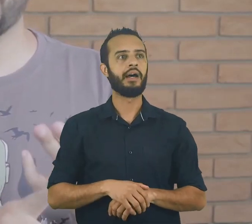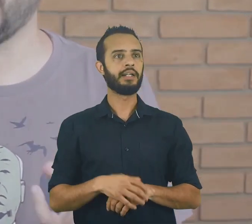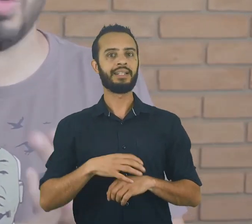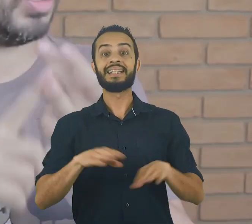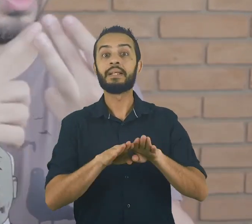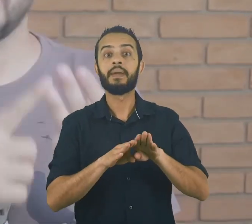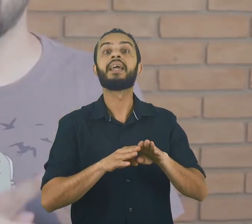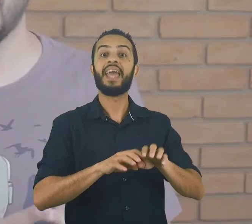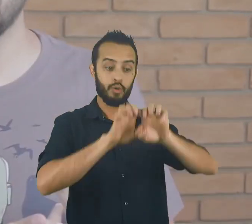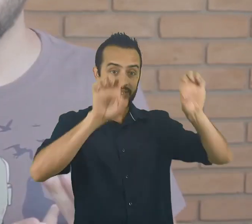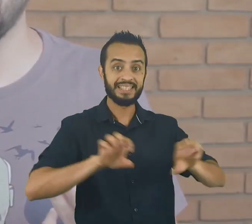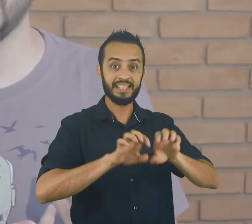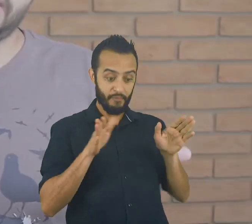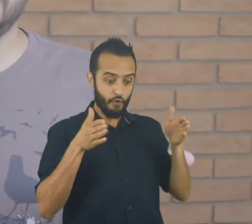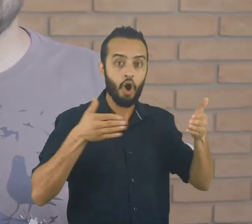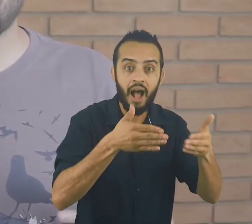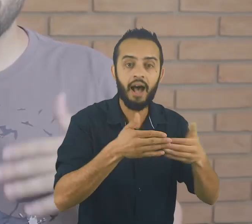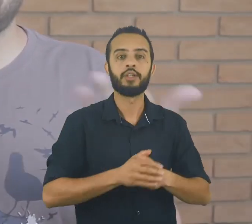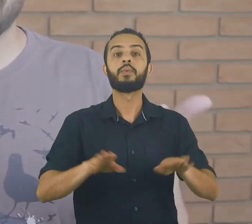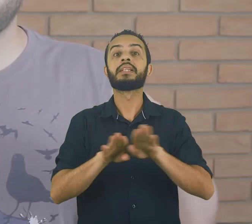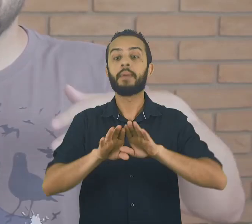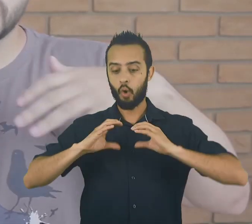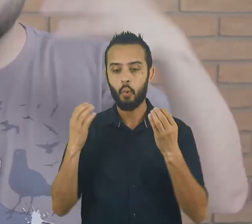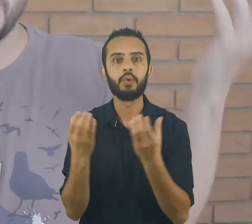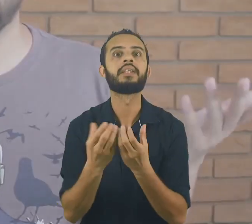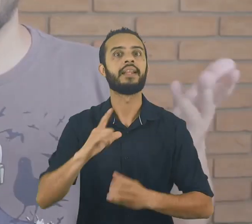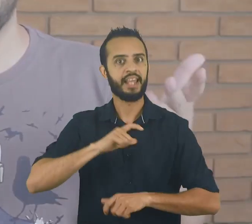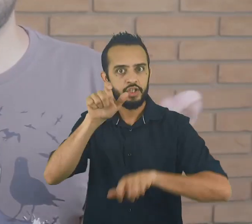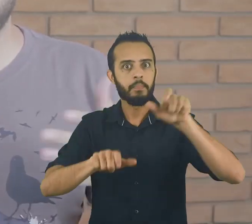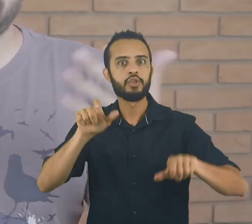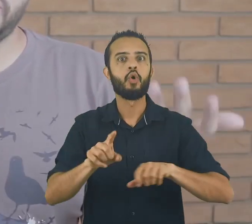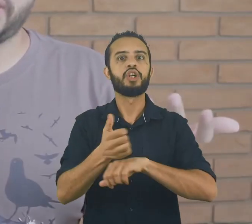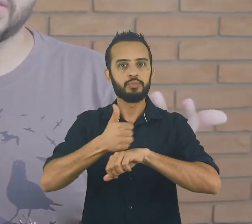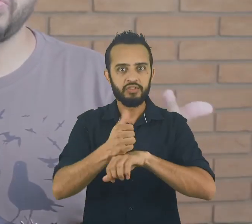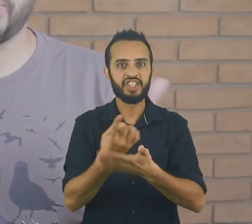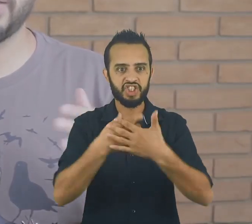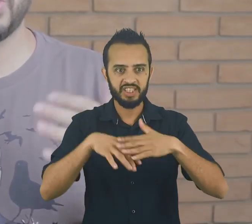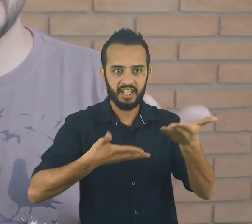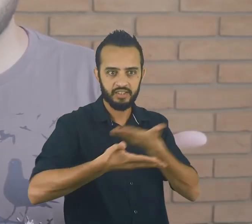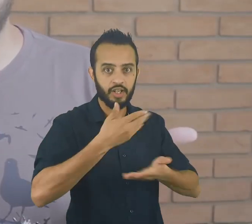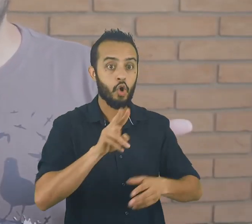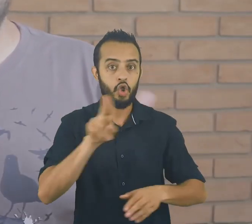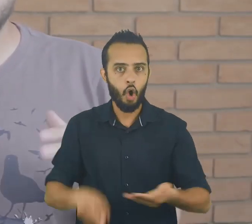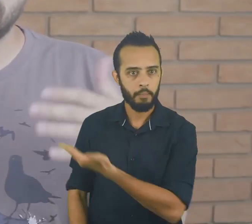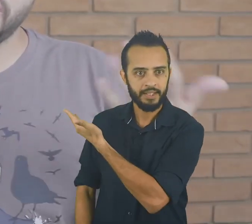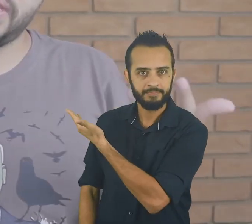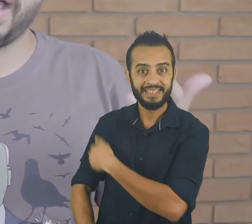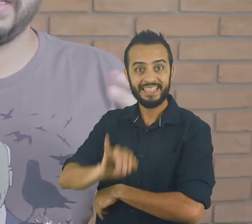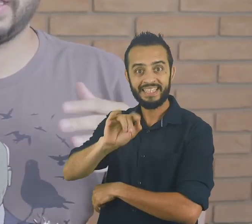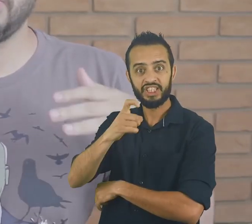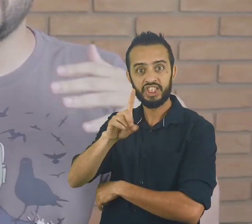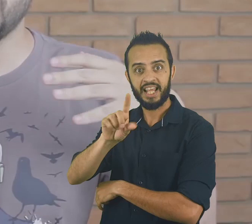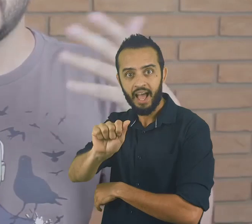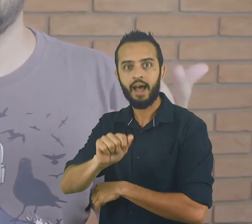estado de flow, que é uma das coisas mais legais do mundo. E a comunidade, existe uma comunidade de design de interação chamada XDA. E esse